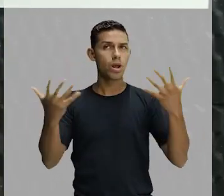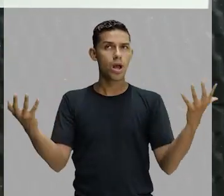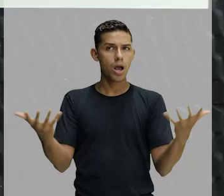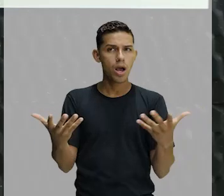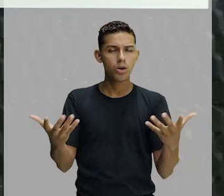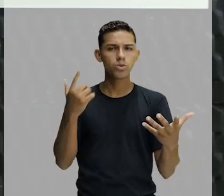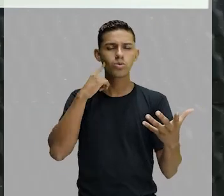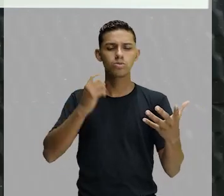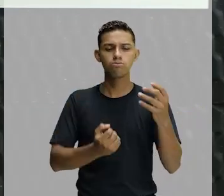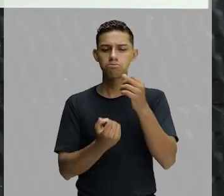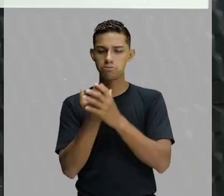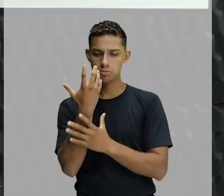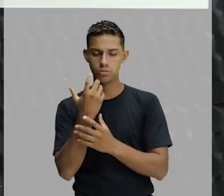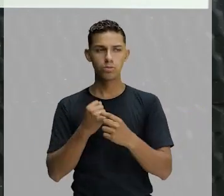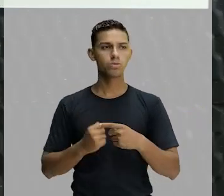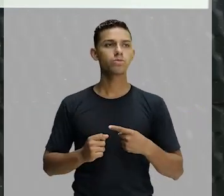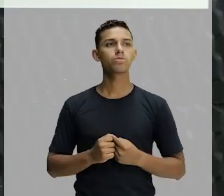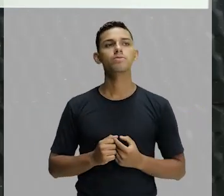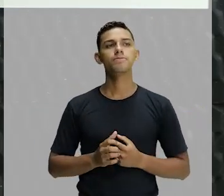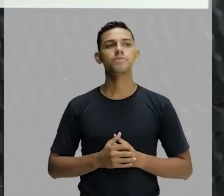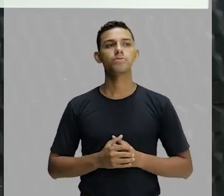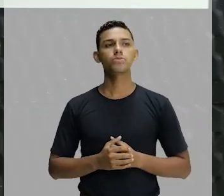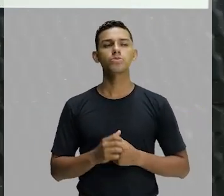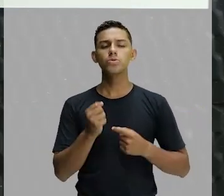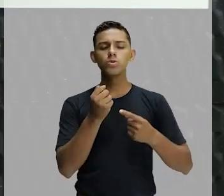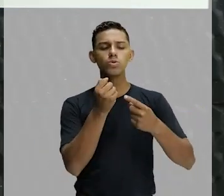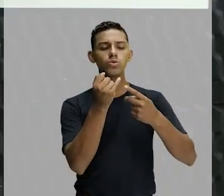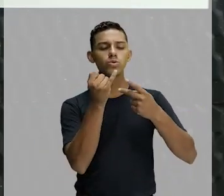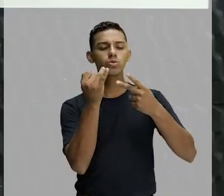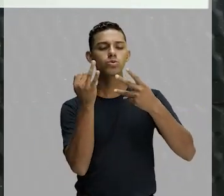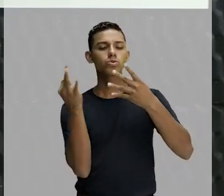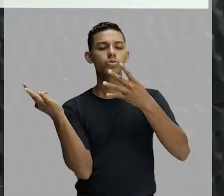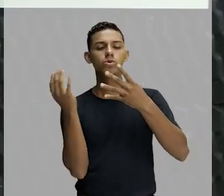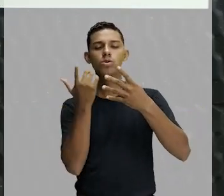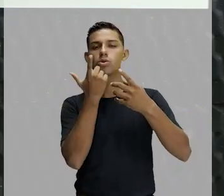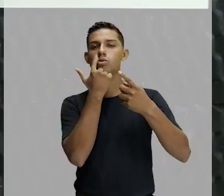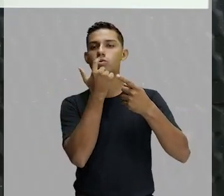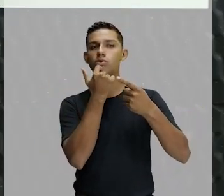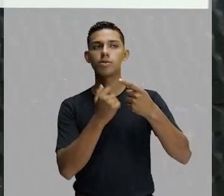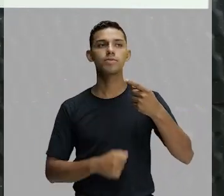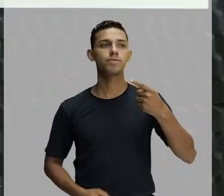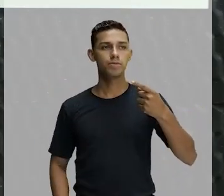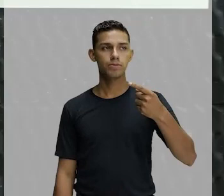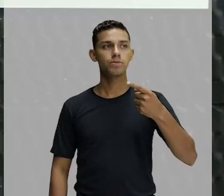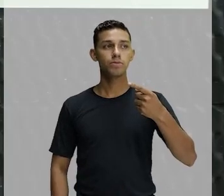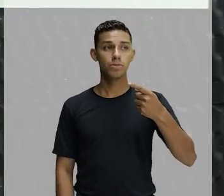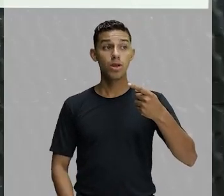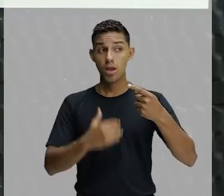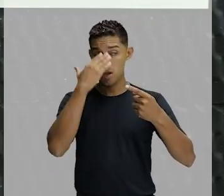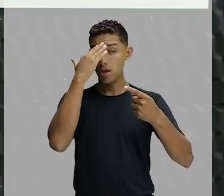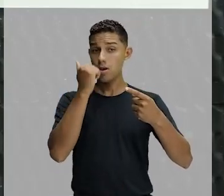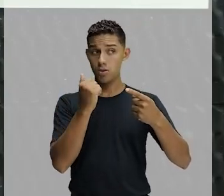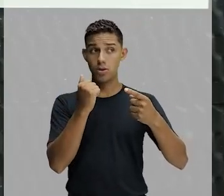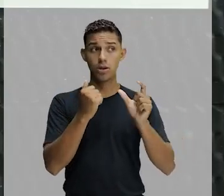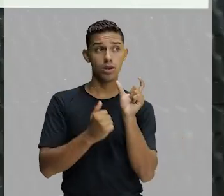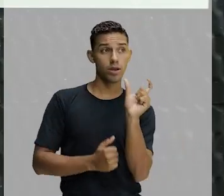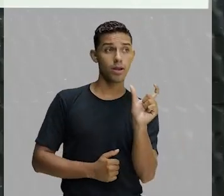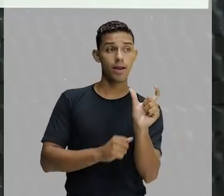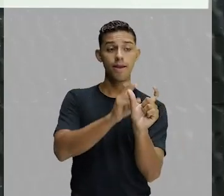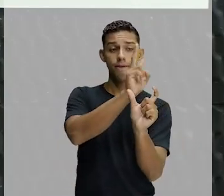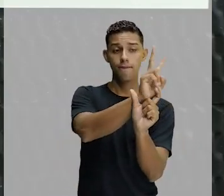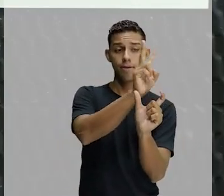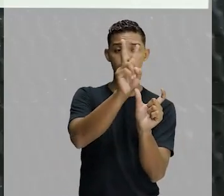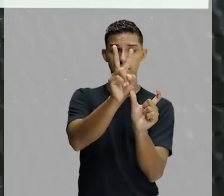fenótipos que foram gerados aqui. Quantos indivíduos são vermelhos? Eu sei que quem é vermelho é